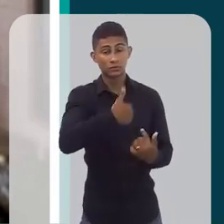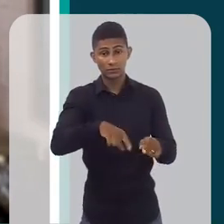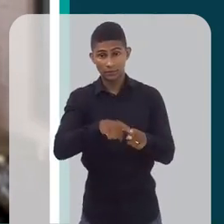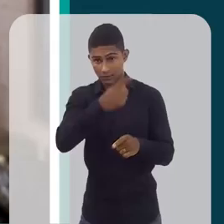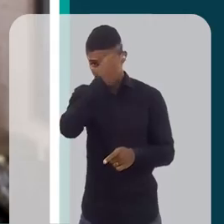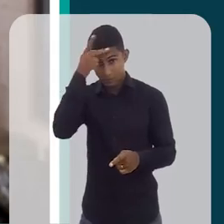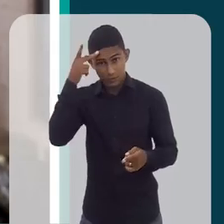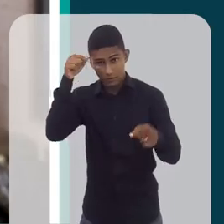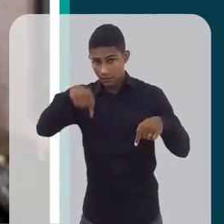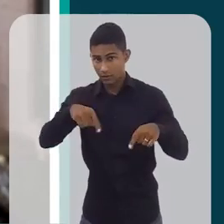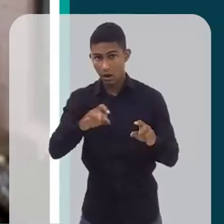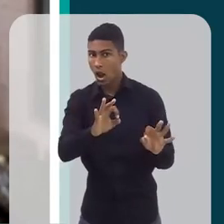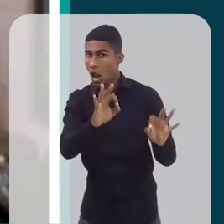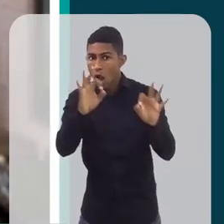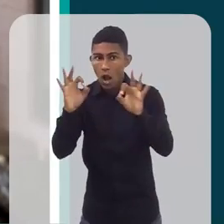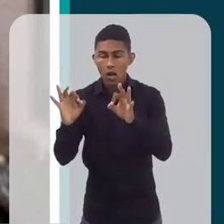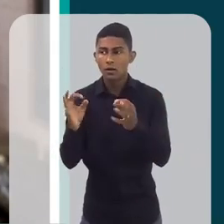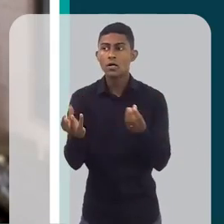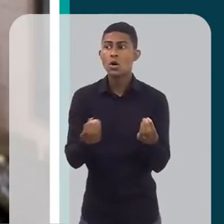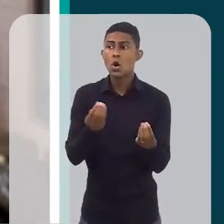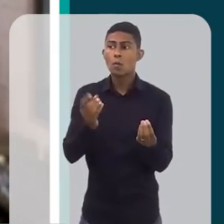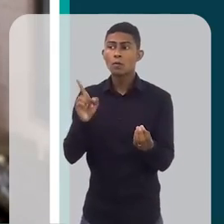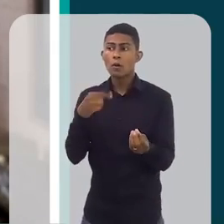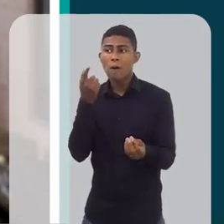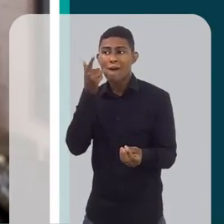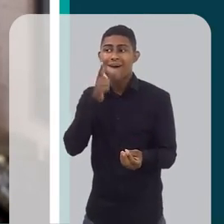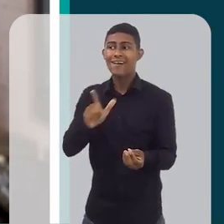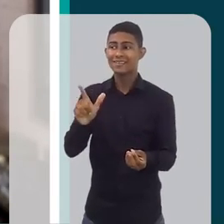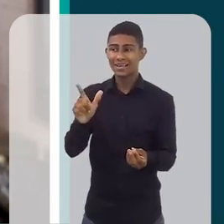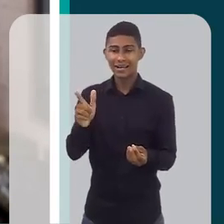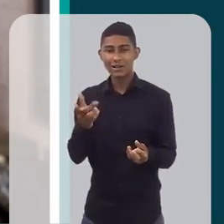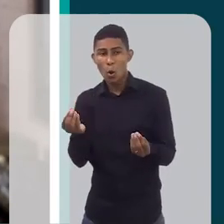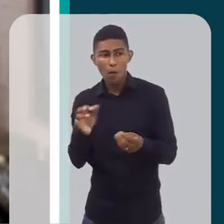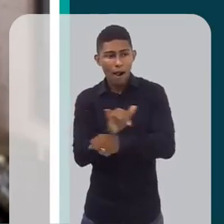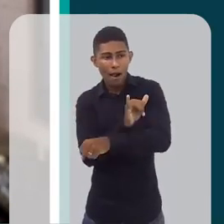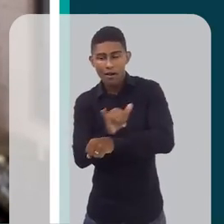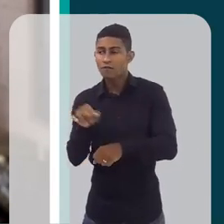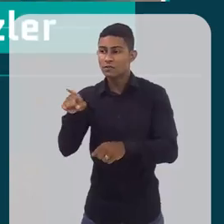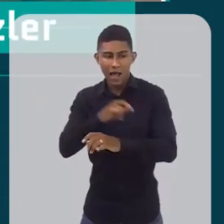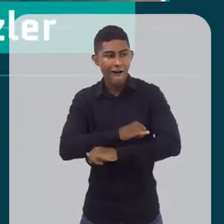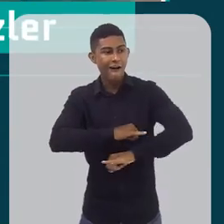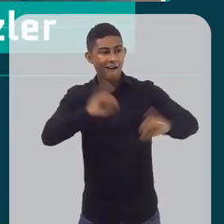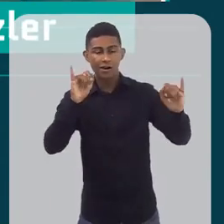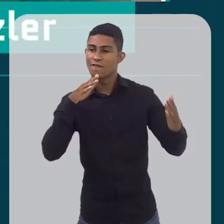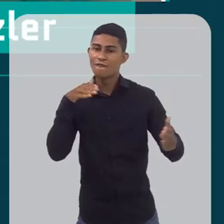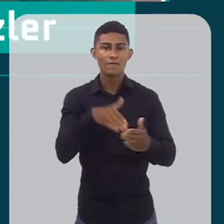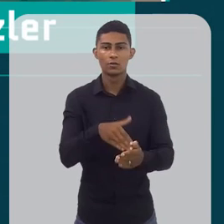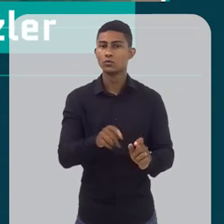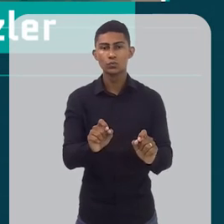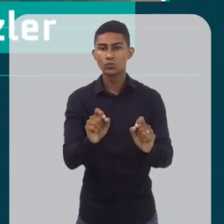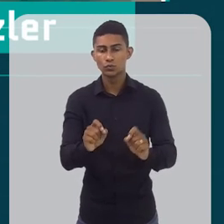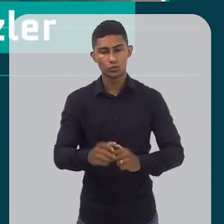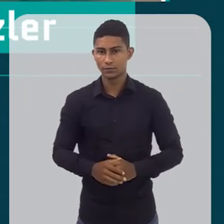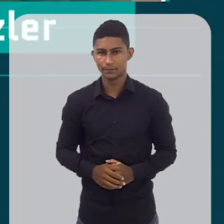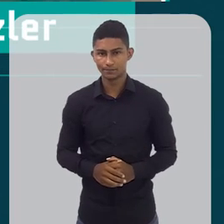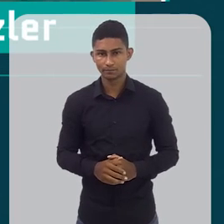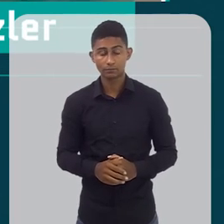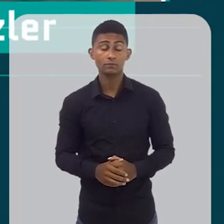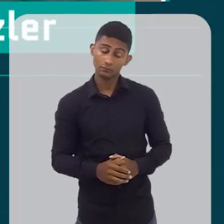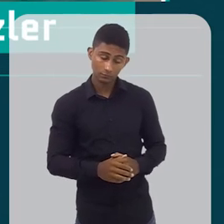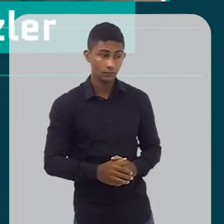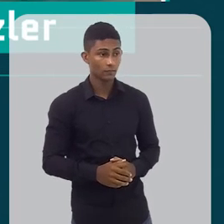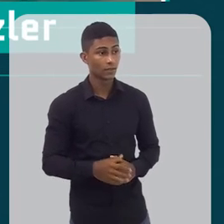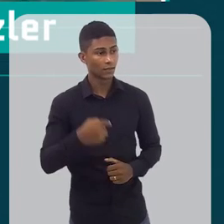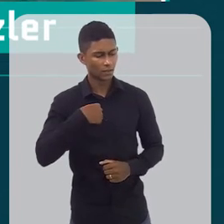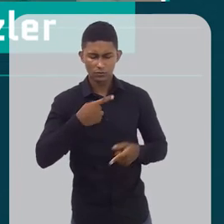nos assistindo, a forma de lidar com isso, enfim, qual o recado que a senhora deixaria aí? Então, o recado